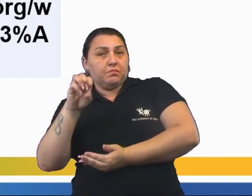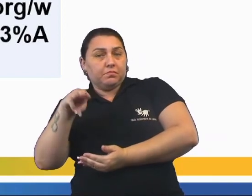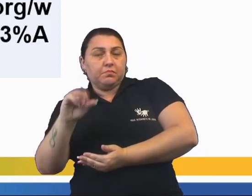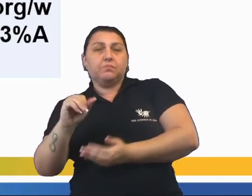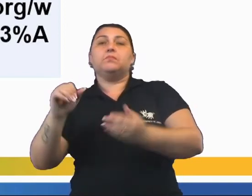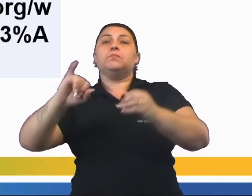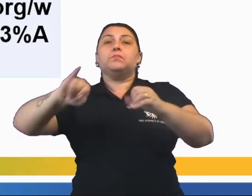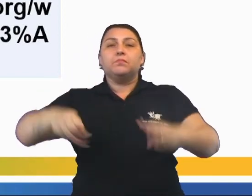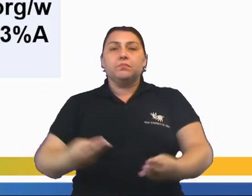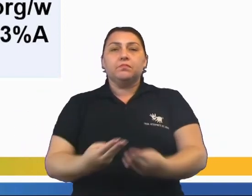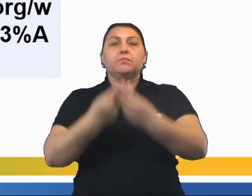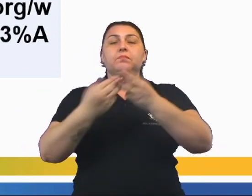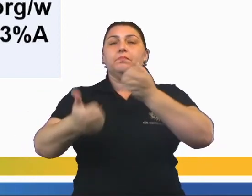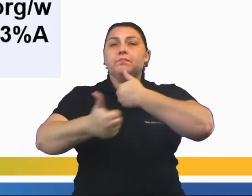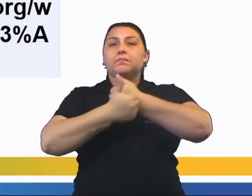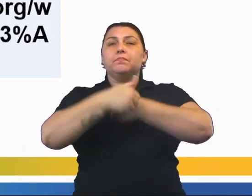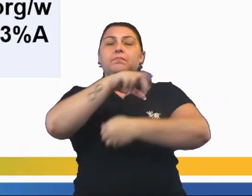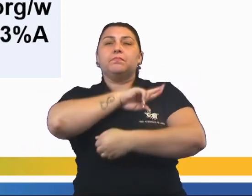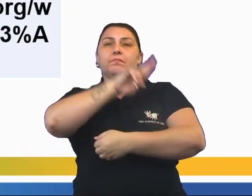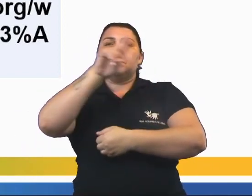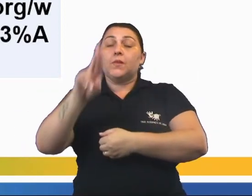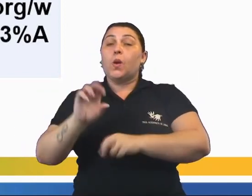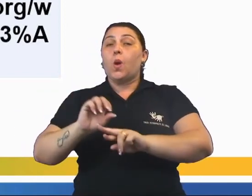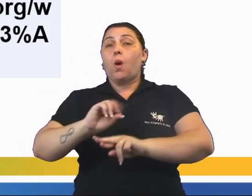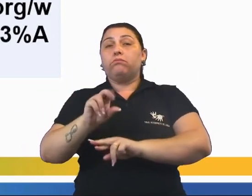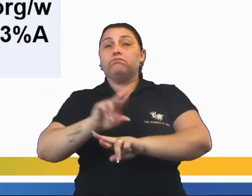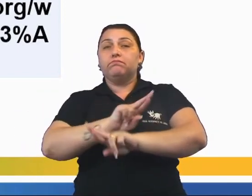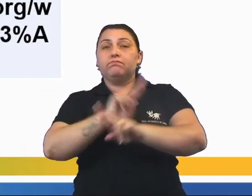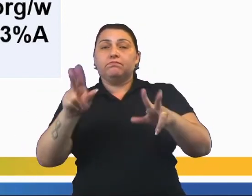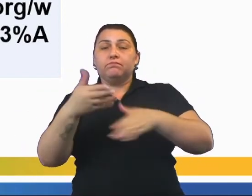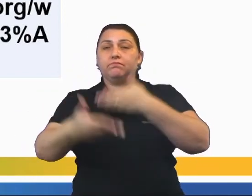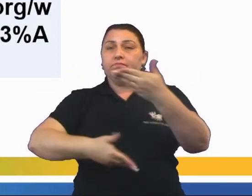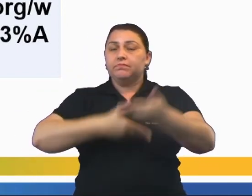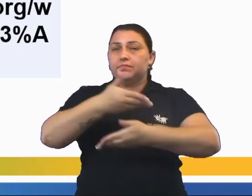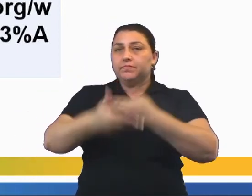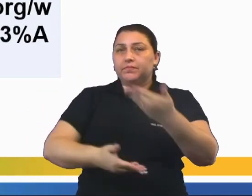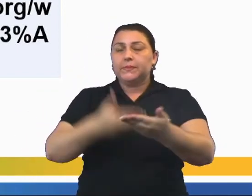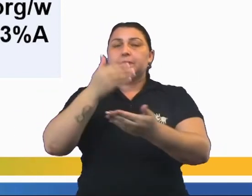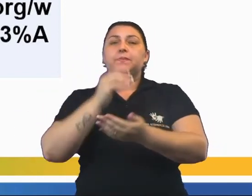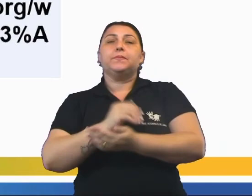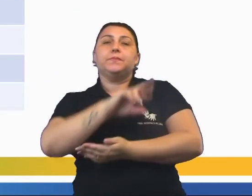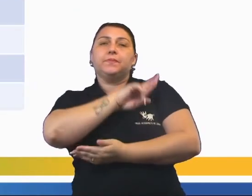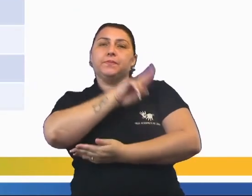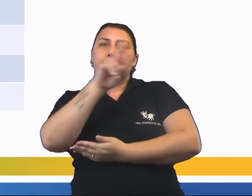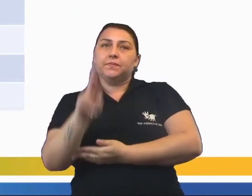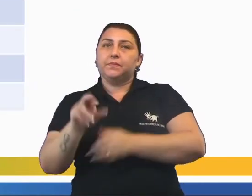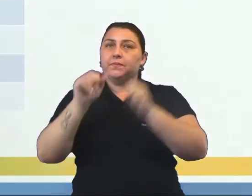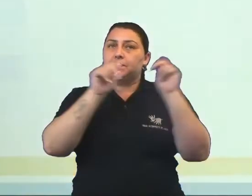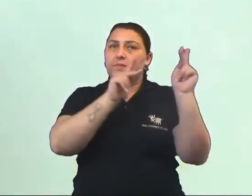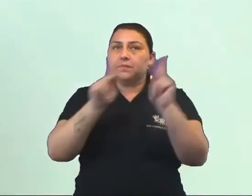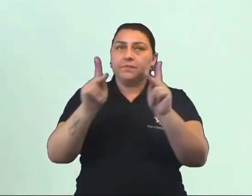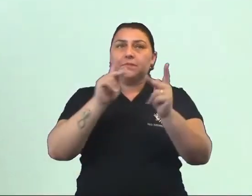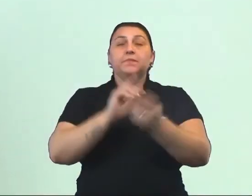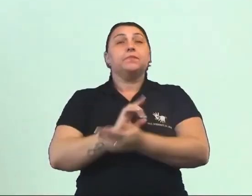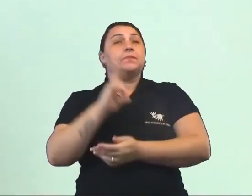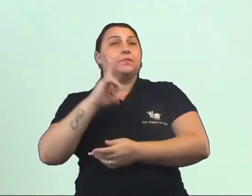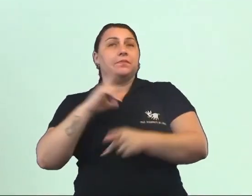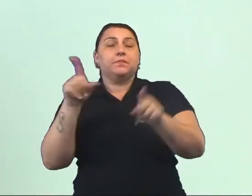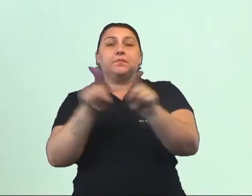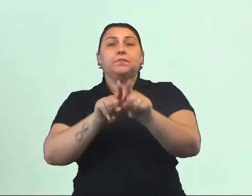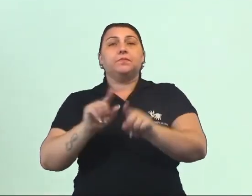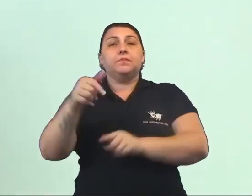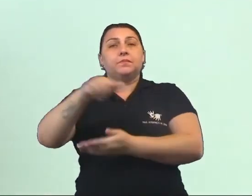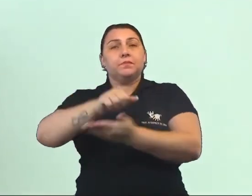que aproximam as religiões ou que são diferentes em relação a essas religiões, ok? Tem também um